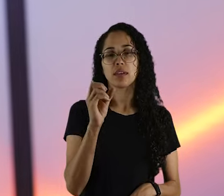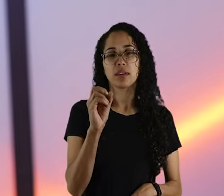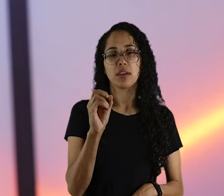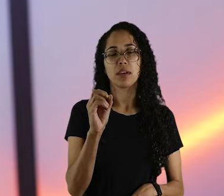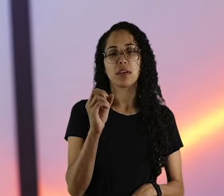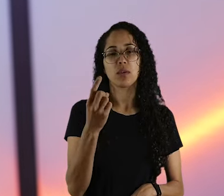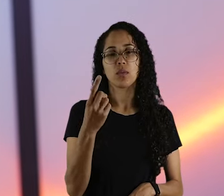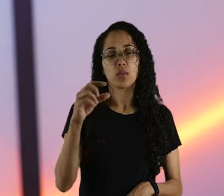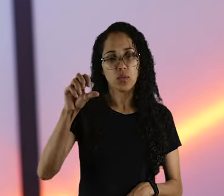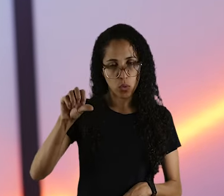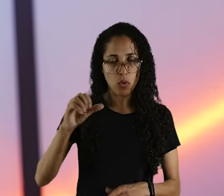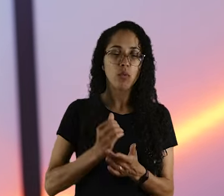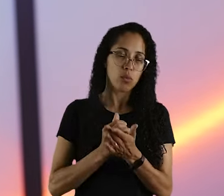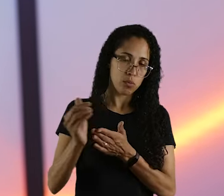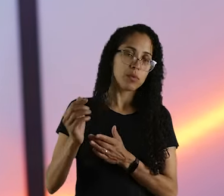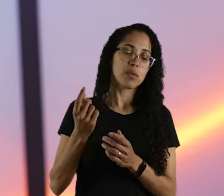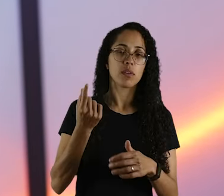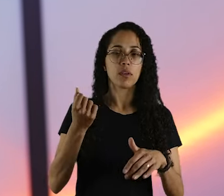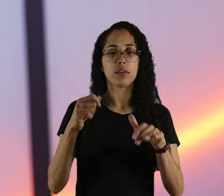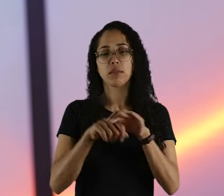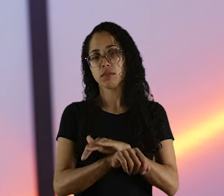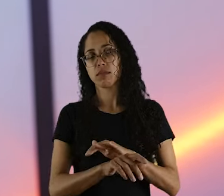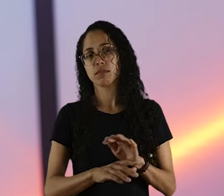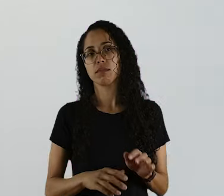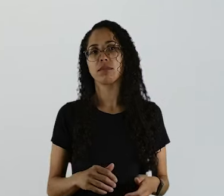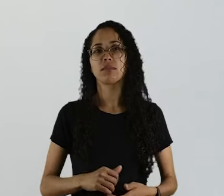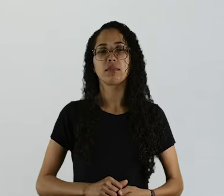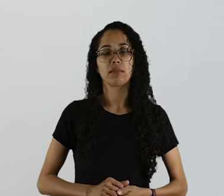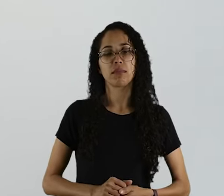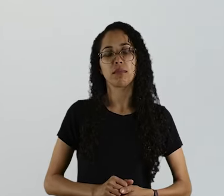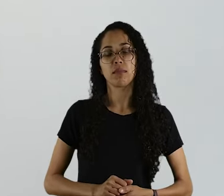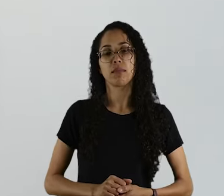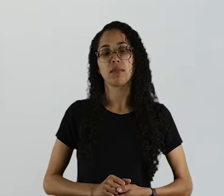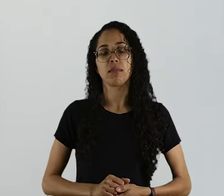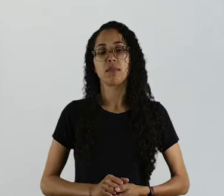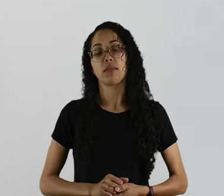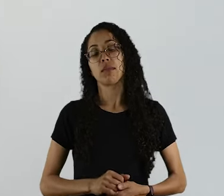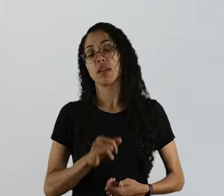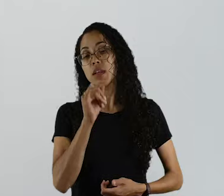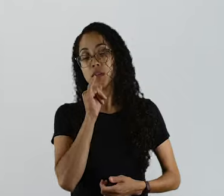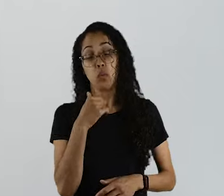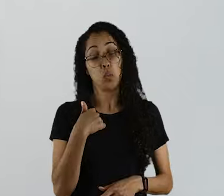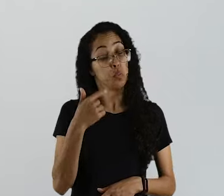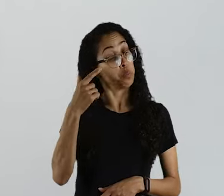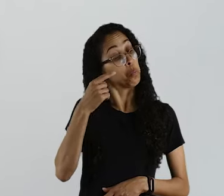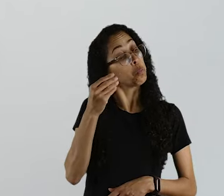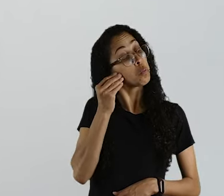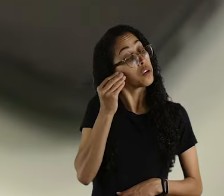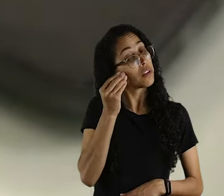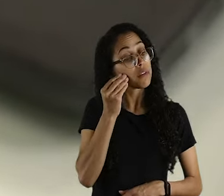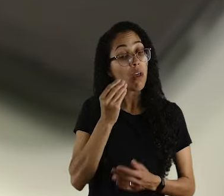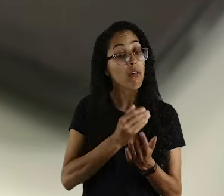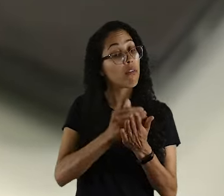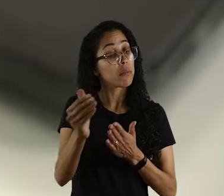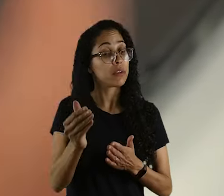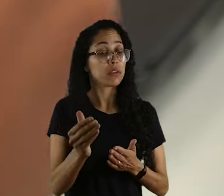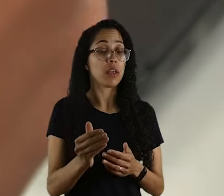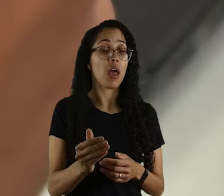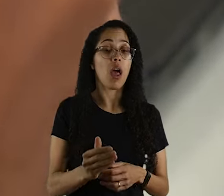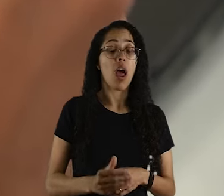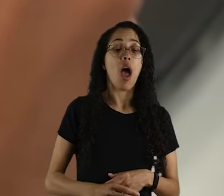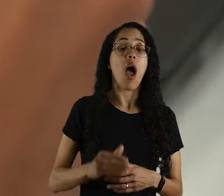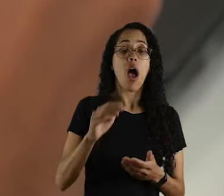mais ou menos, foi que eu comecei. De uma maneira bem empírica mesmo, vou começar aqui, vamos dar o pontapé inicial, né? Abri